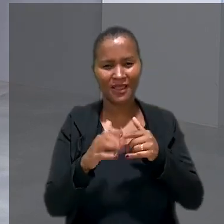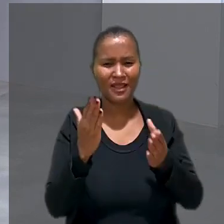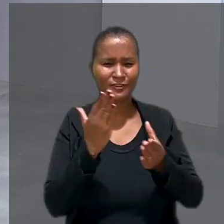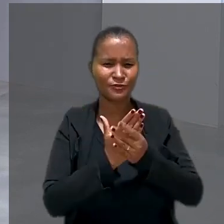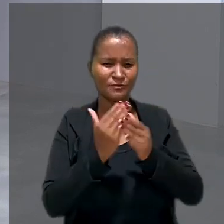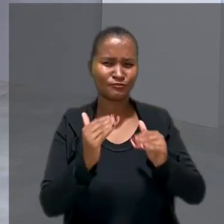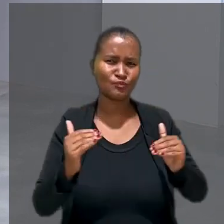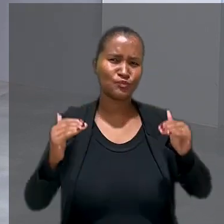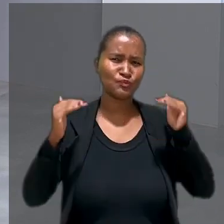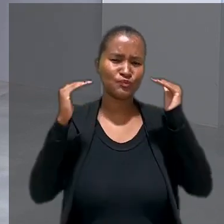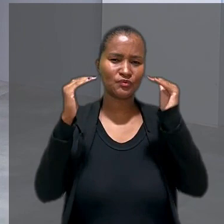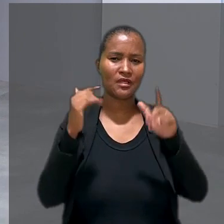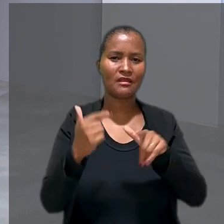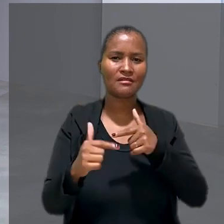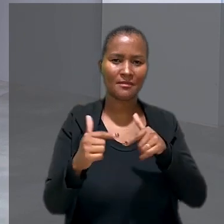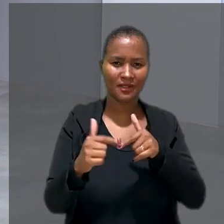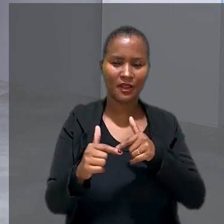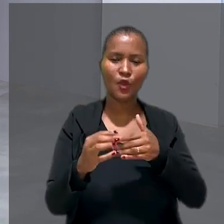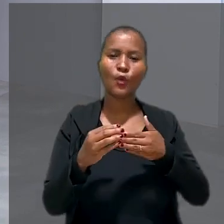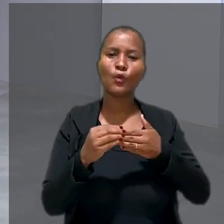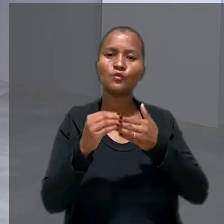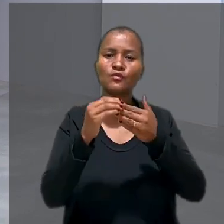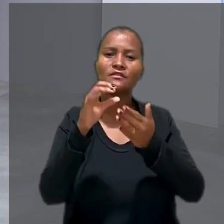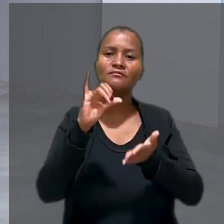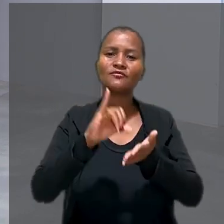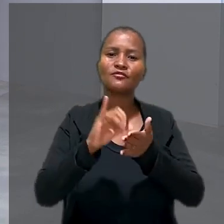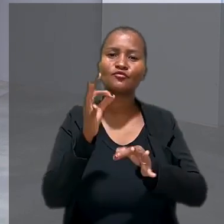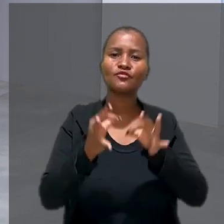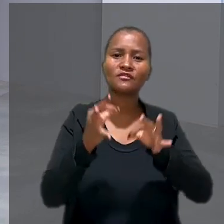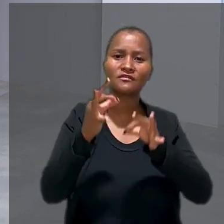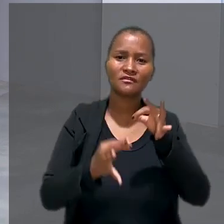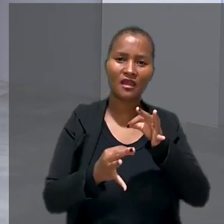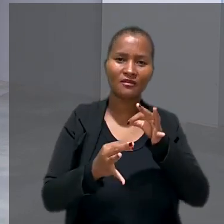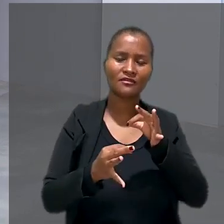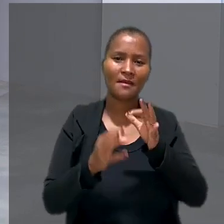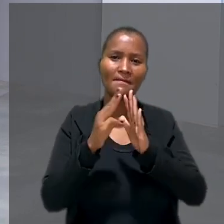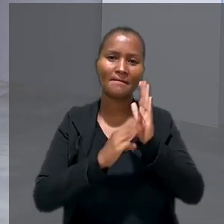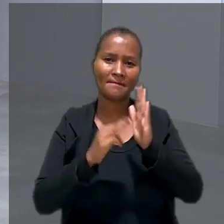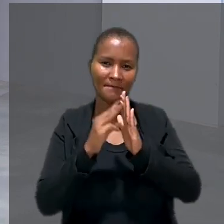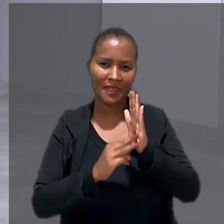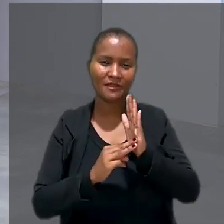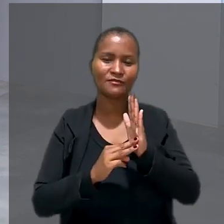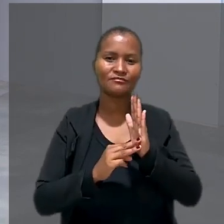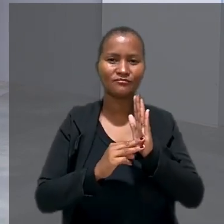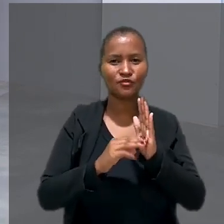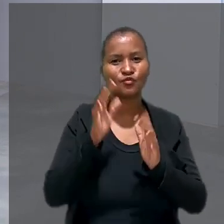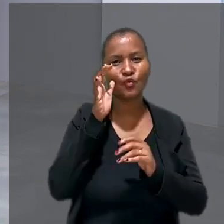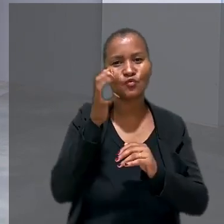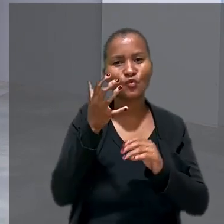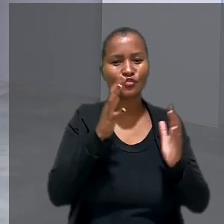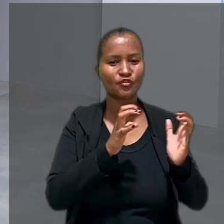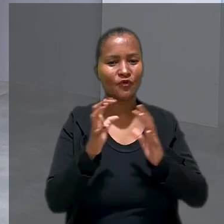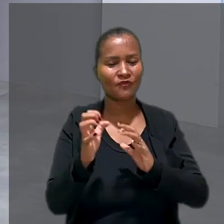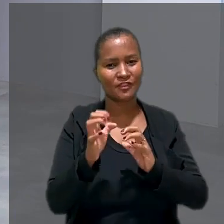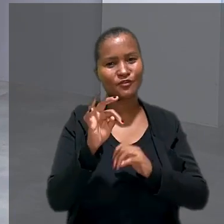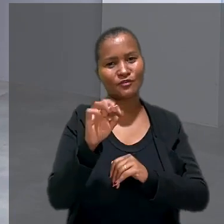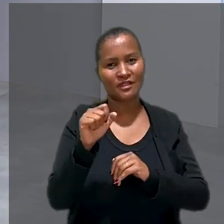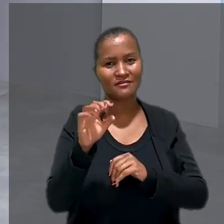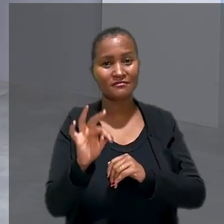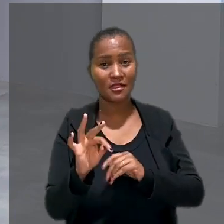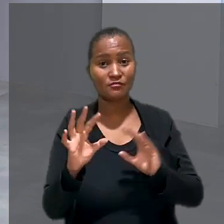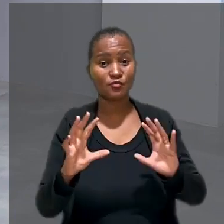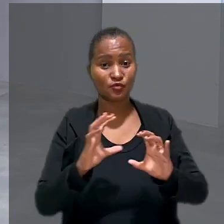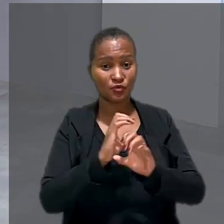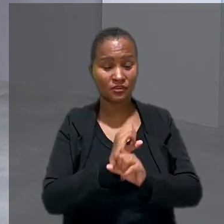As ações da mais alta corte trabalhista foram conduzidas pelo Centro Judiciário de Métodos Consensuais de Solução de Conflitos do